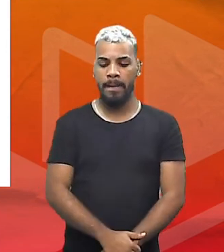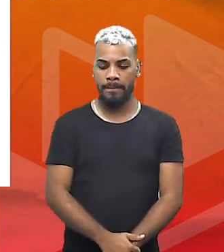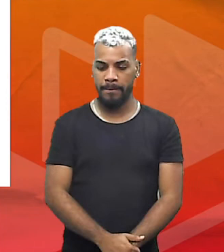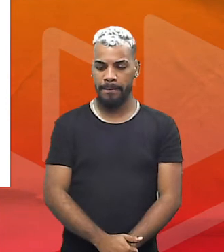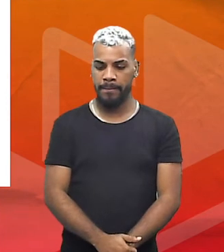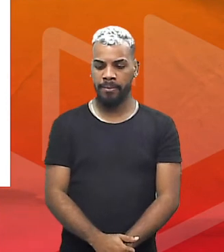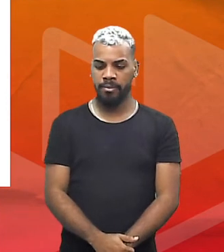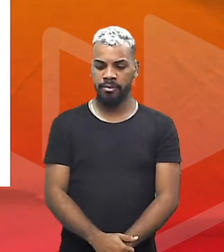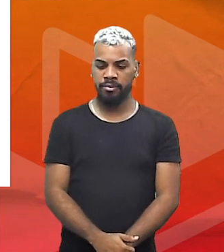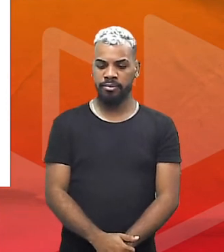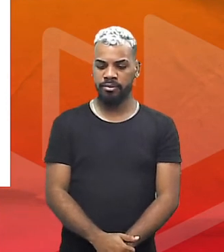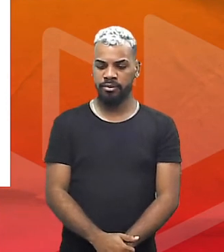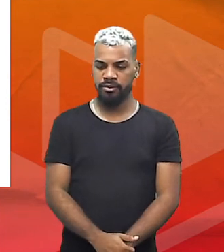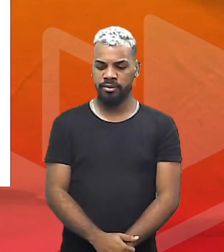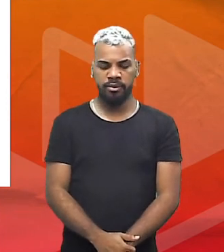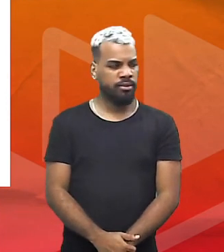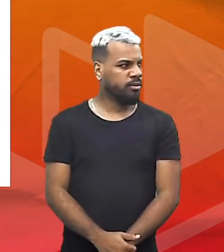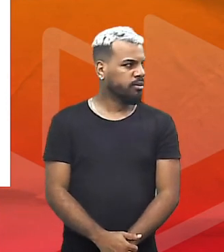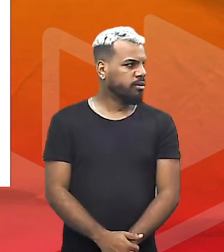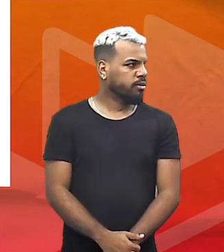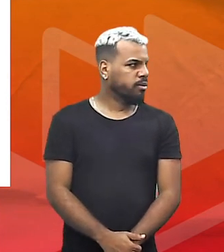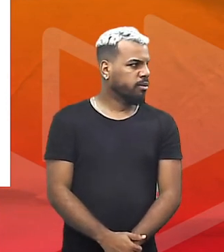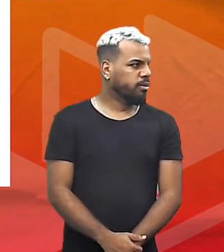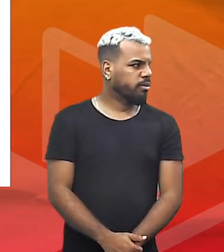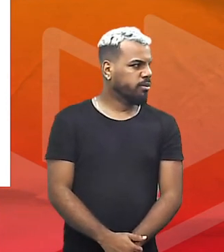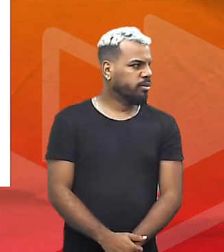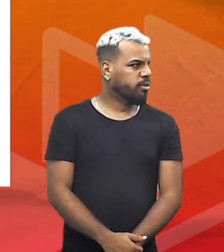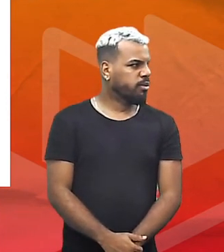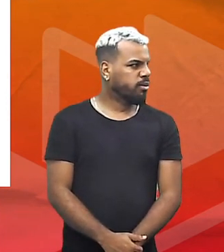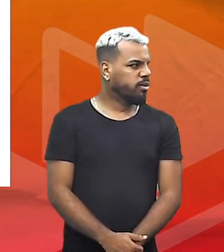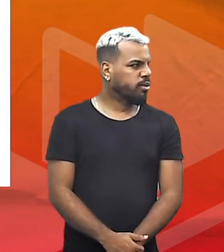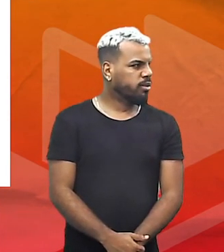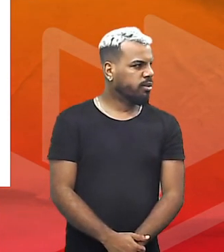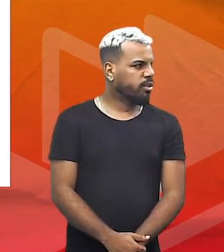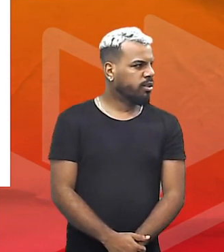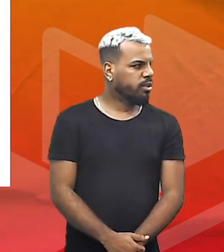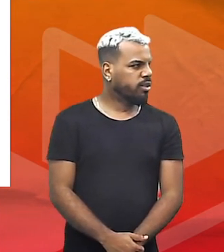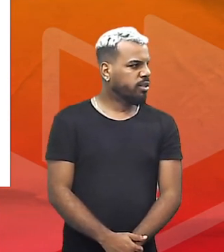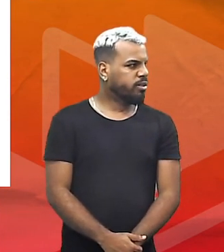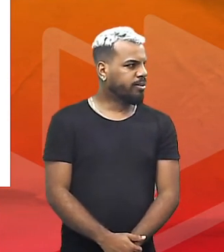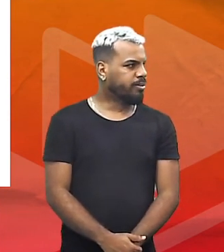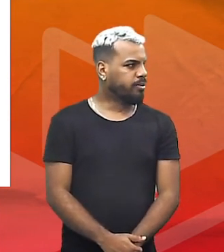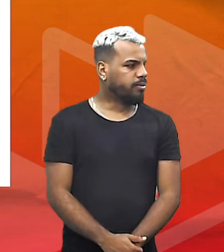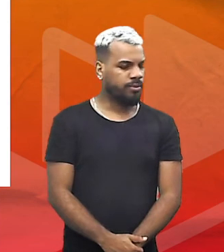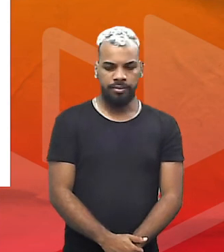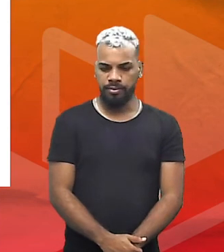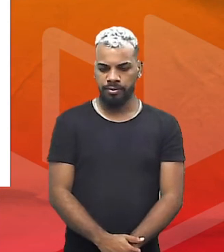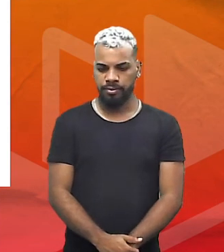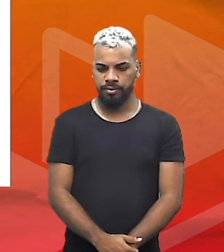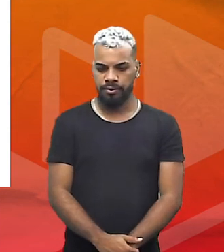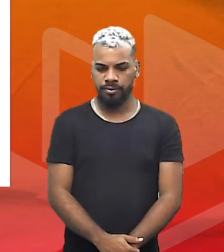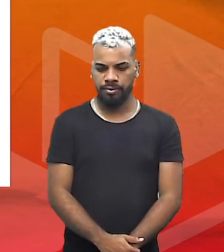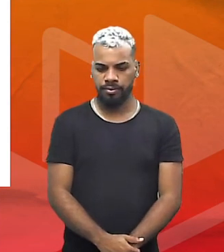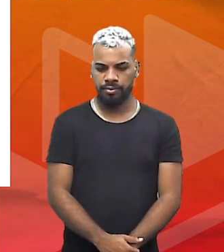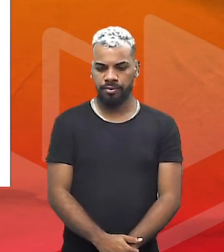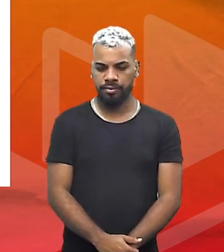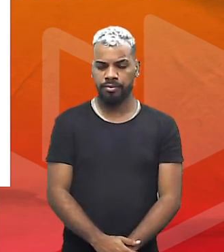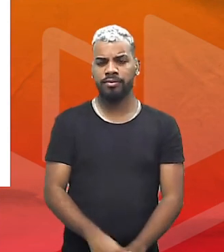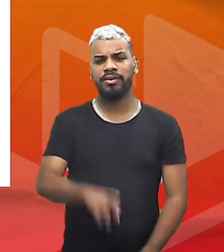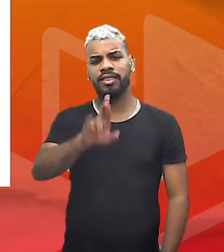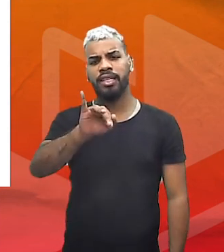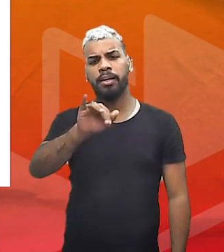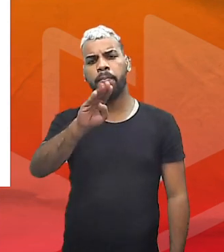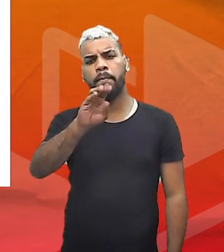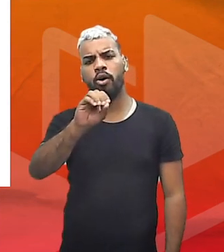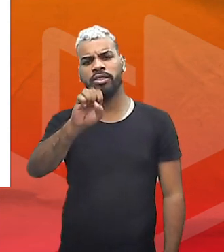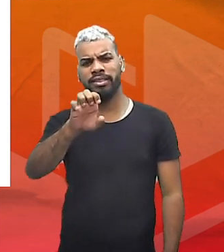O amido é um polissacarídeo então não pode ser aí vamos pular a letra e ribose ribose pode ser